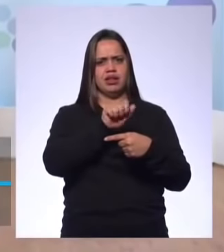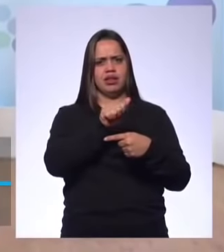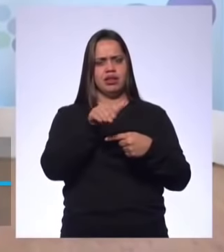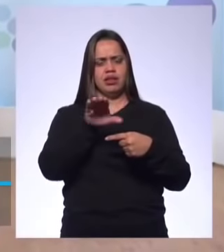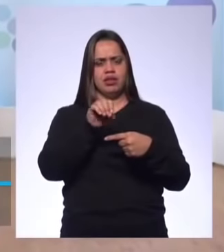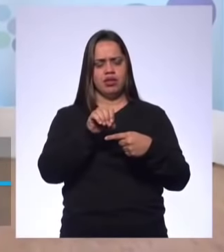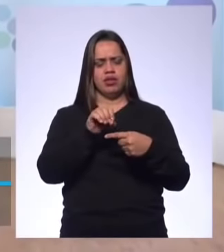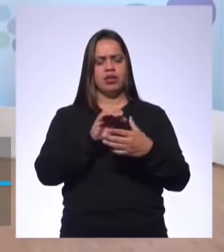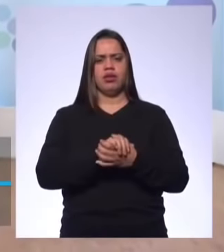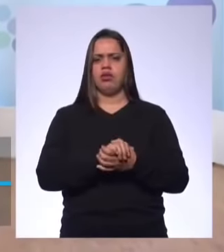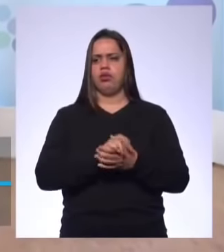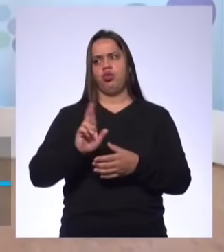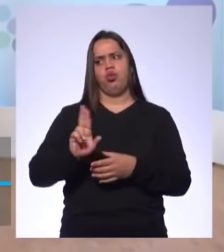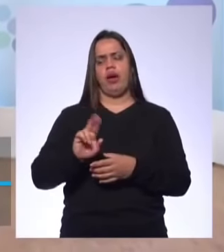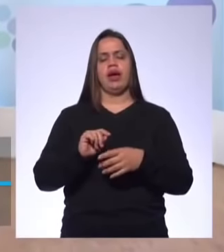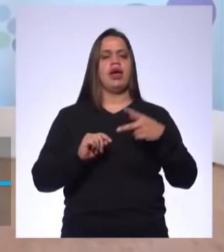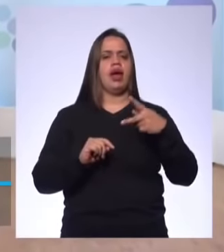não.